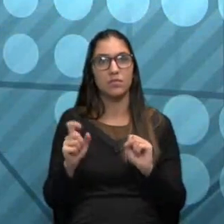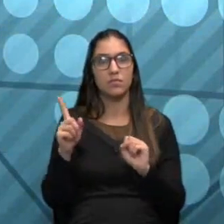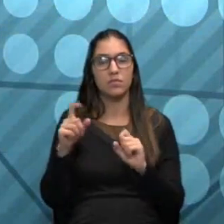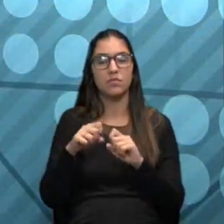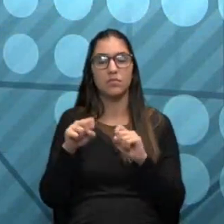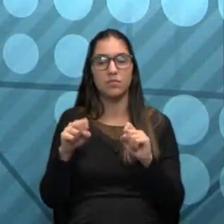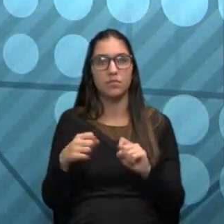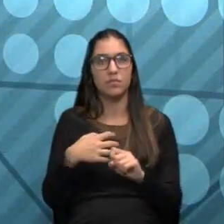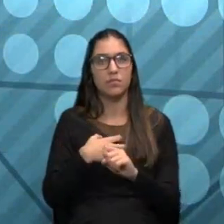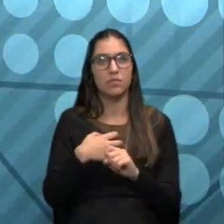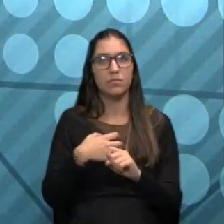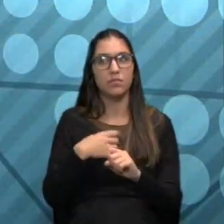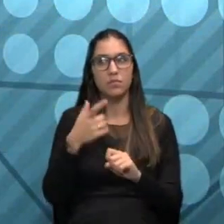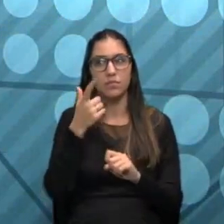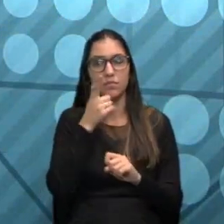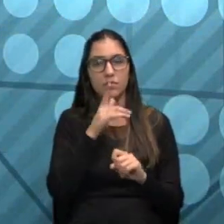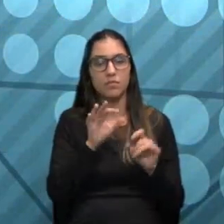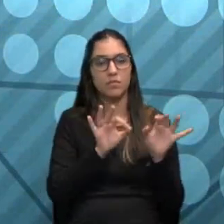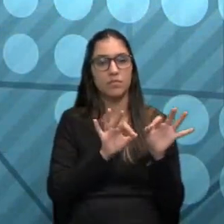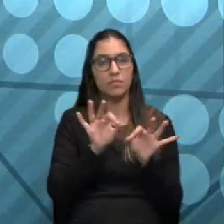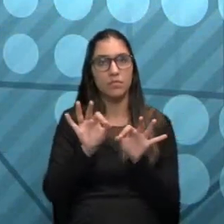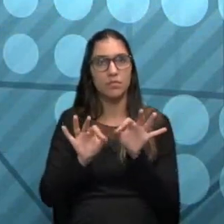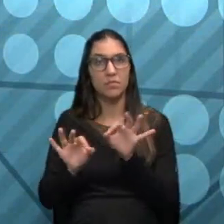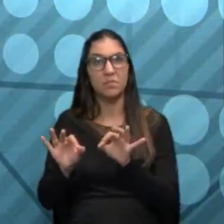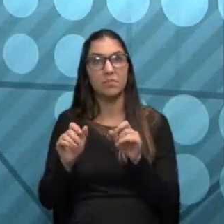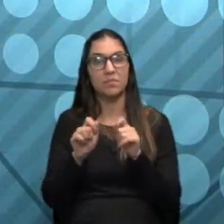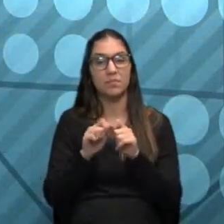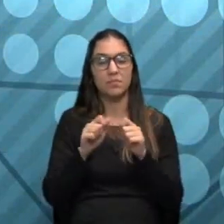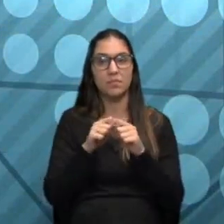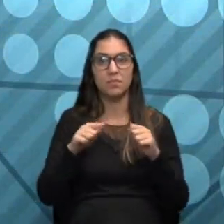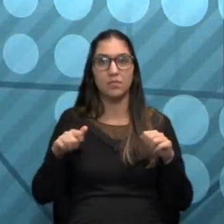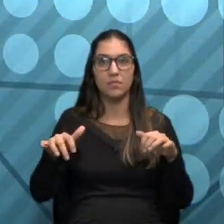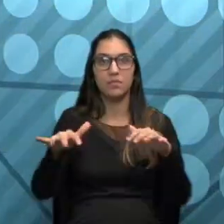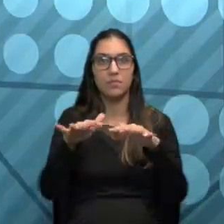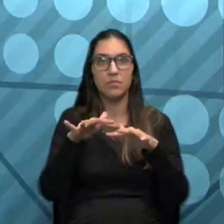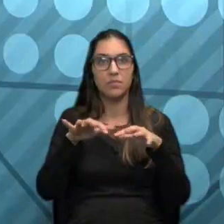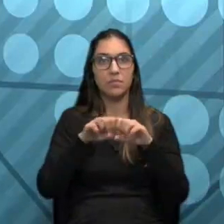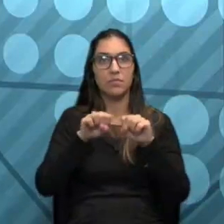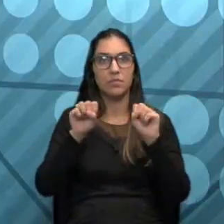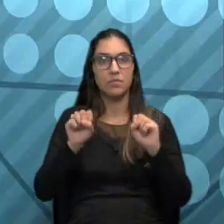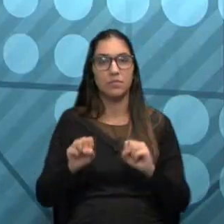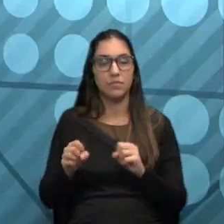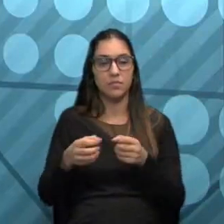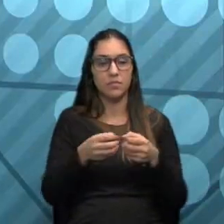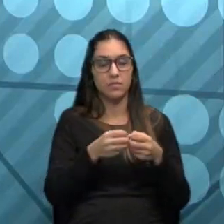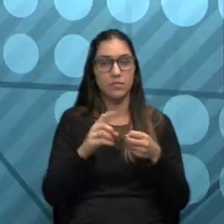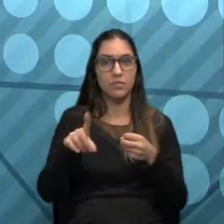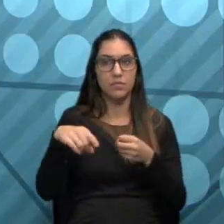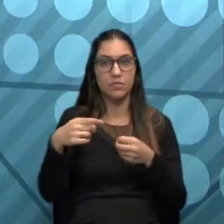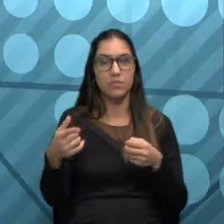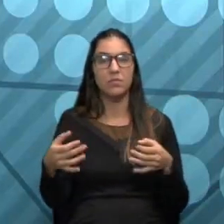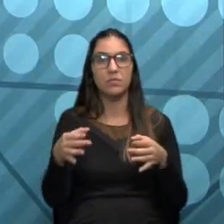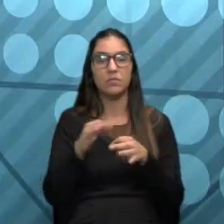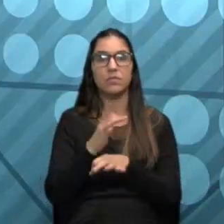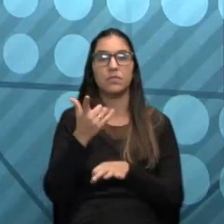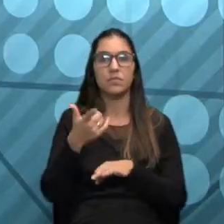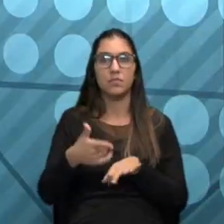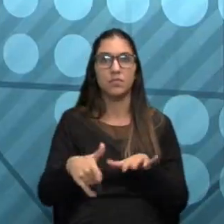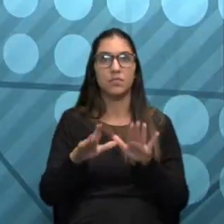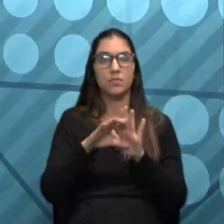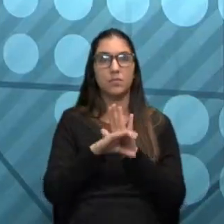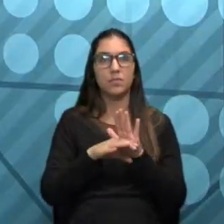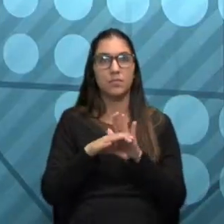sistema, consegue planificar essa área de cobertura do sistema celular. E é assim que a gente finaliza mais esse